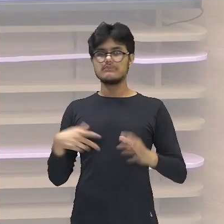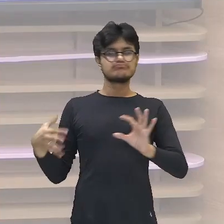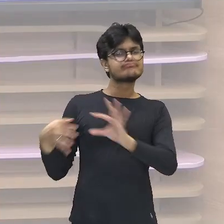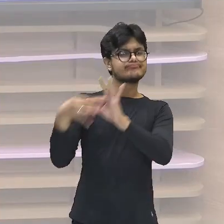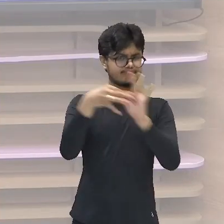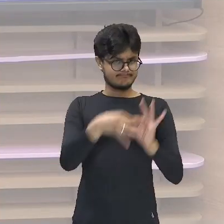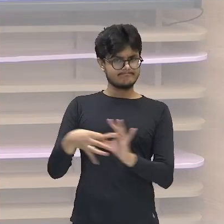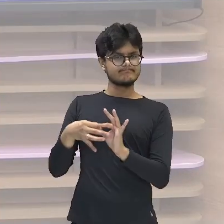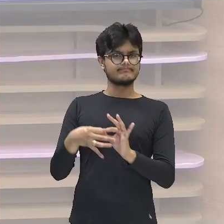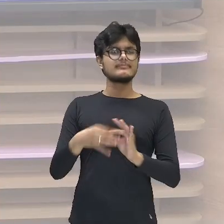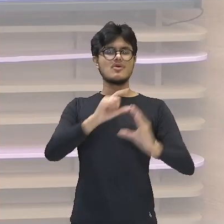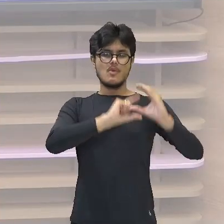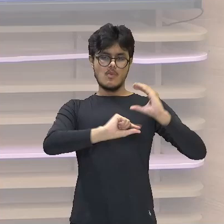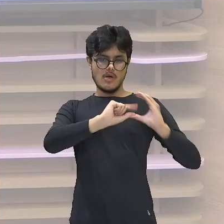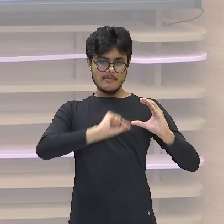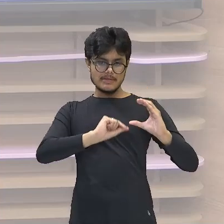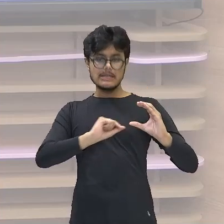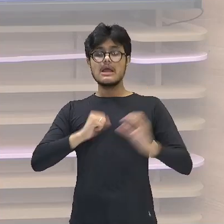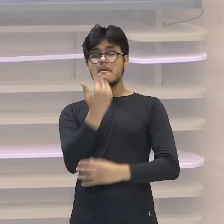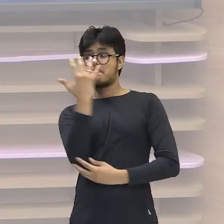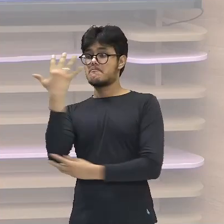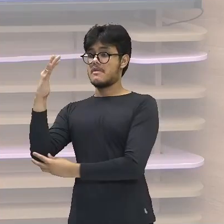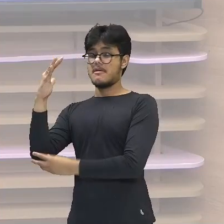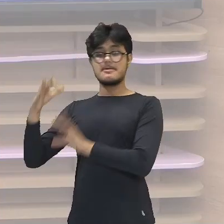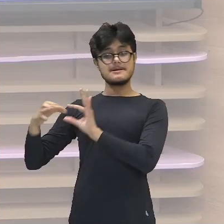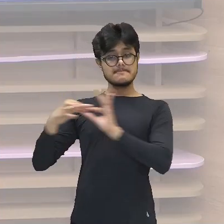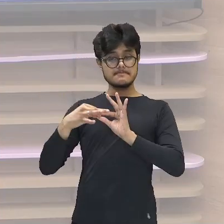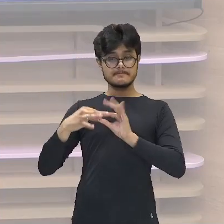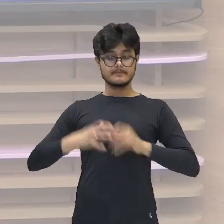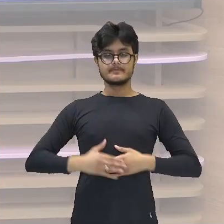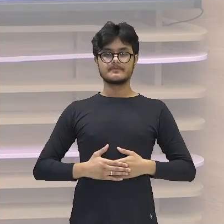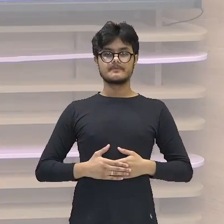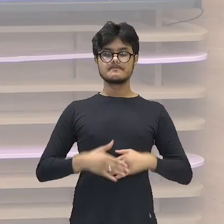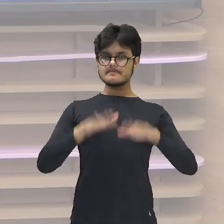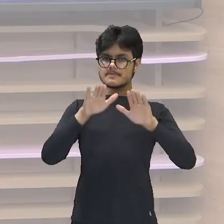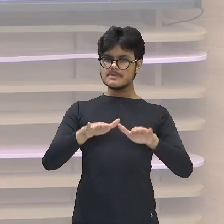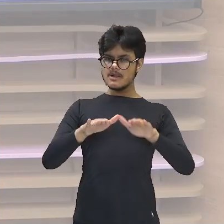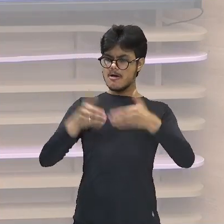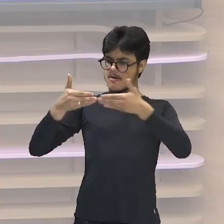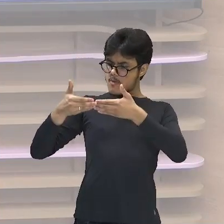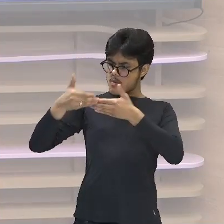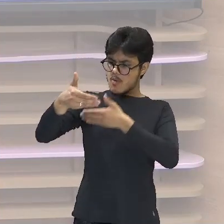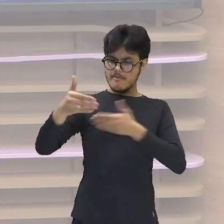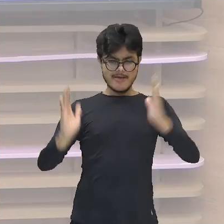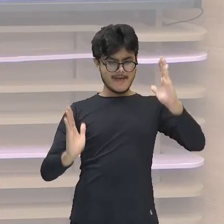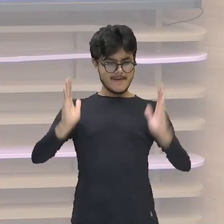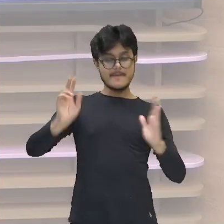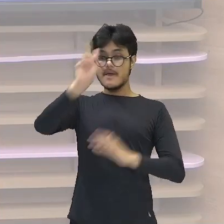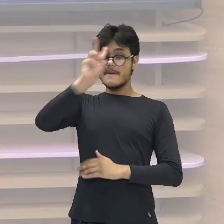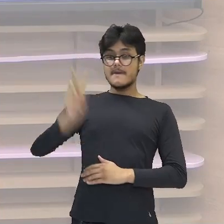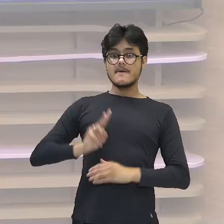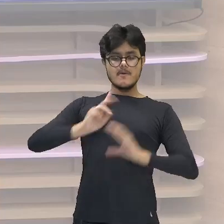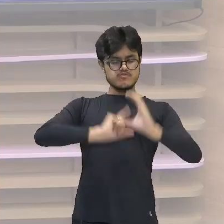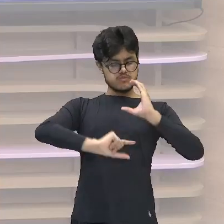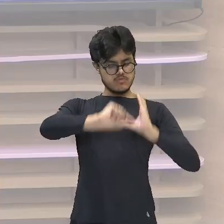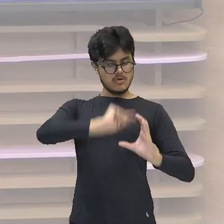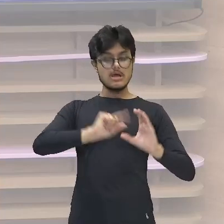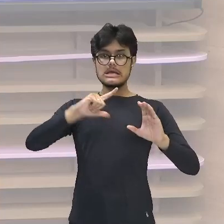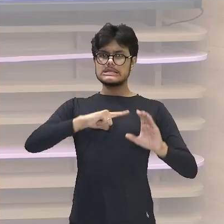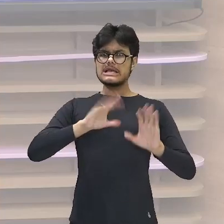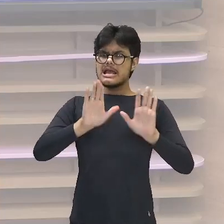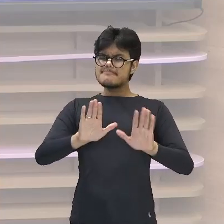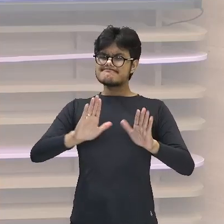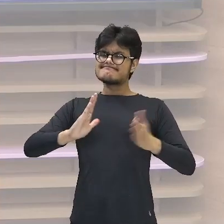do capitalismo, certo? Então, ao longo de sua história, o capitalismo ele passou por